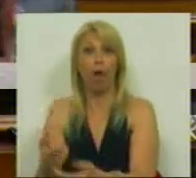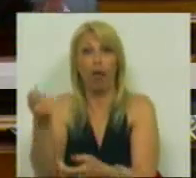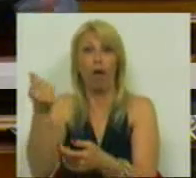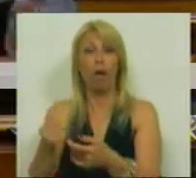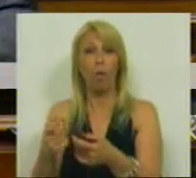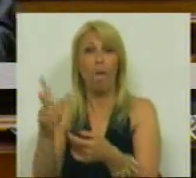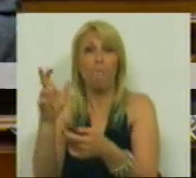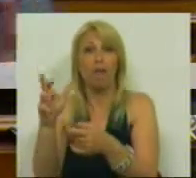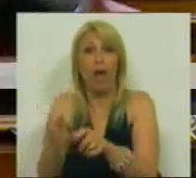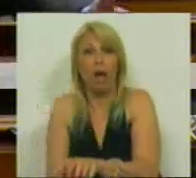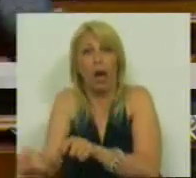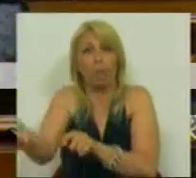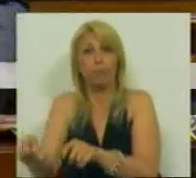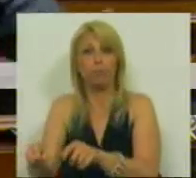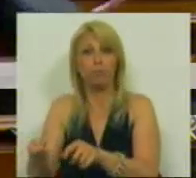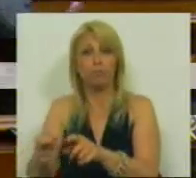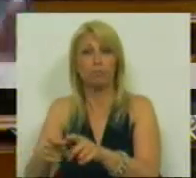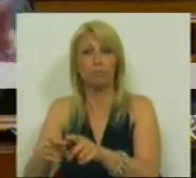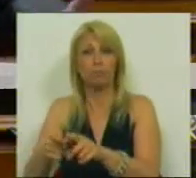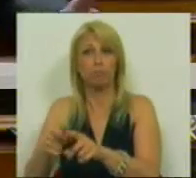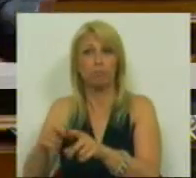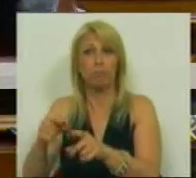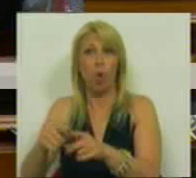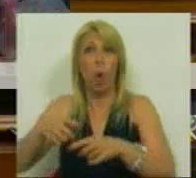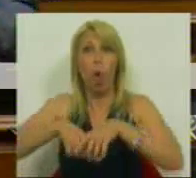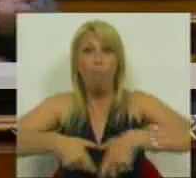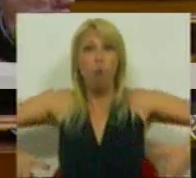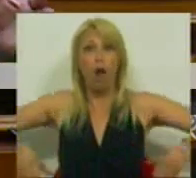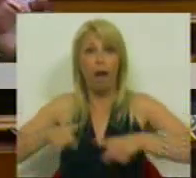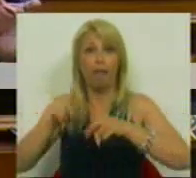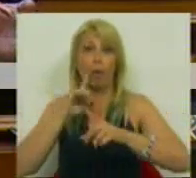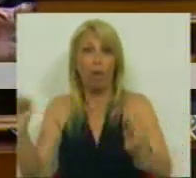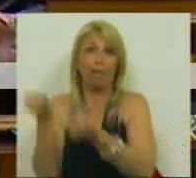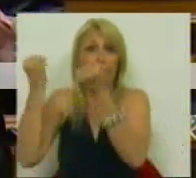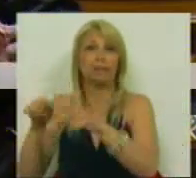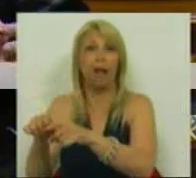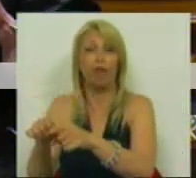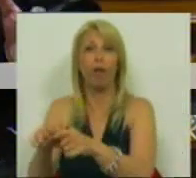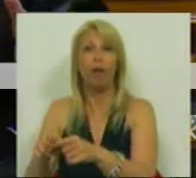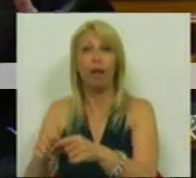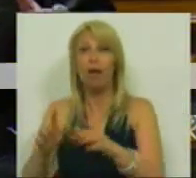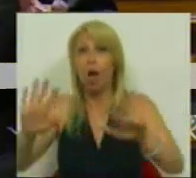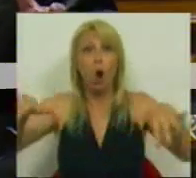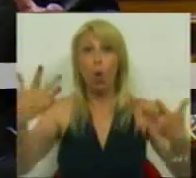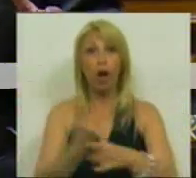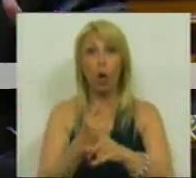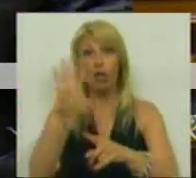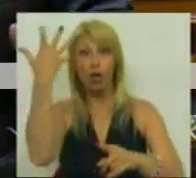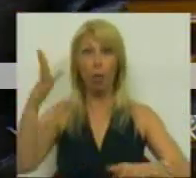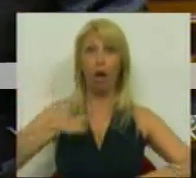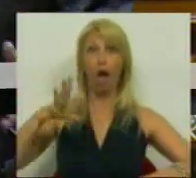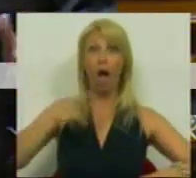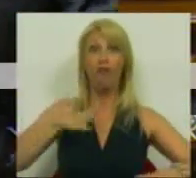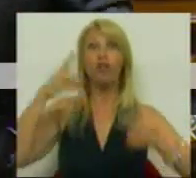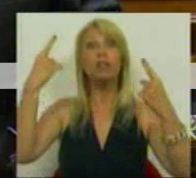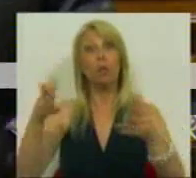ou um resgate por salvamento de um navio, qualquer coisa servia no momento da aflição. Acho